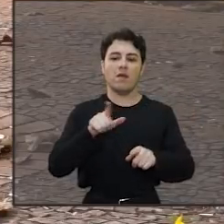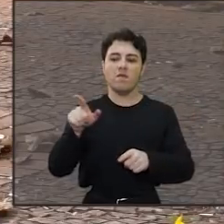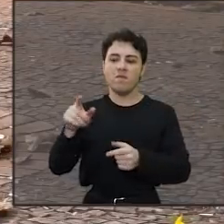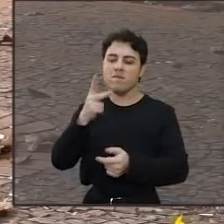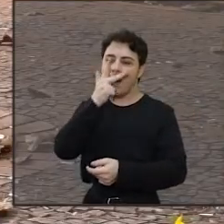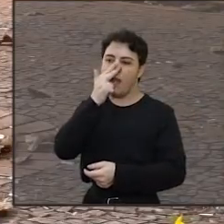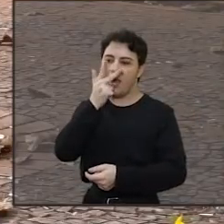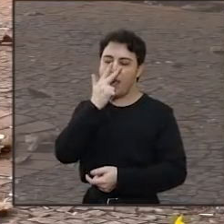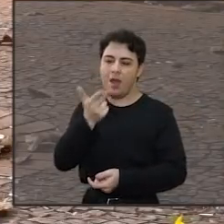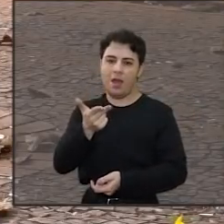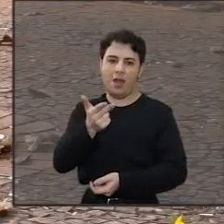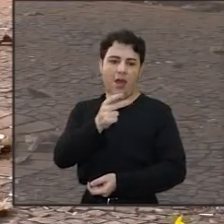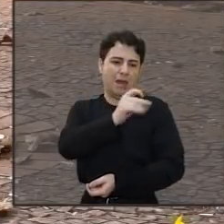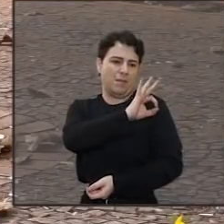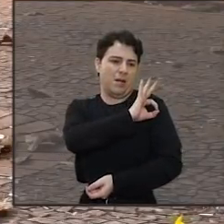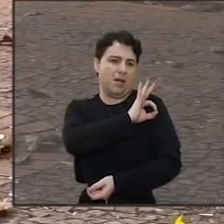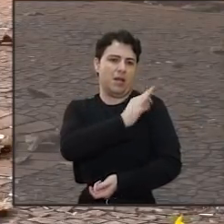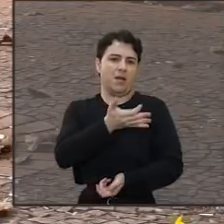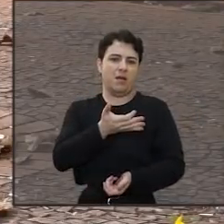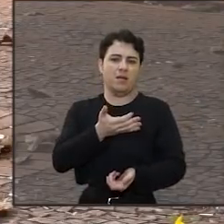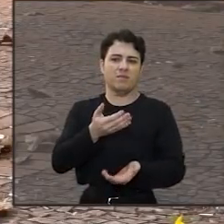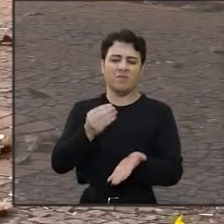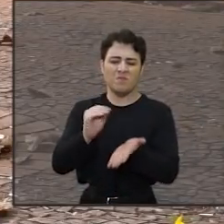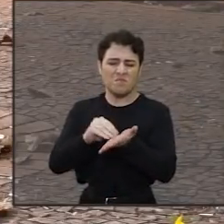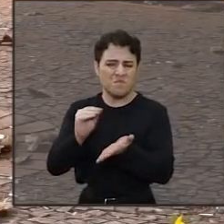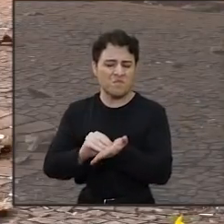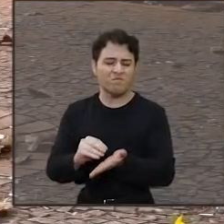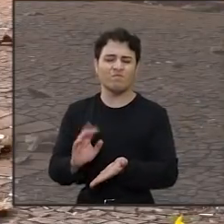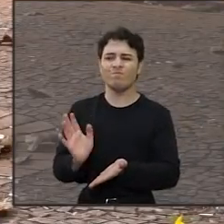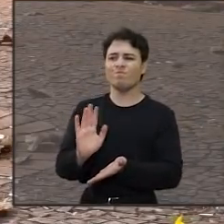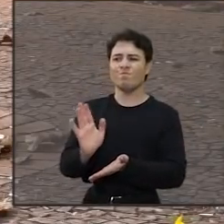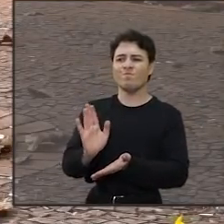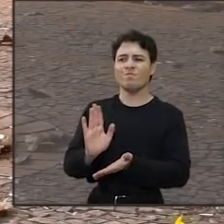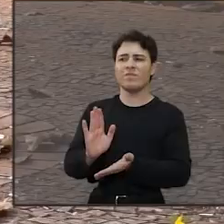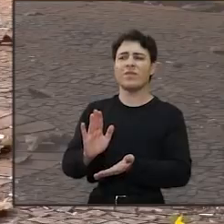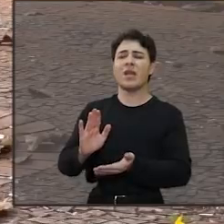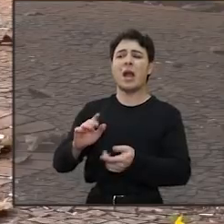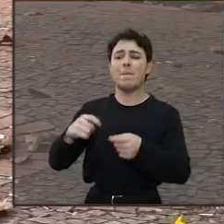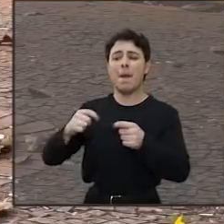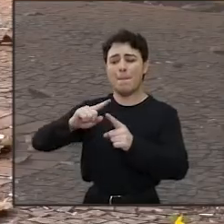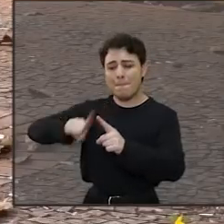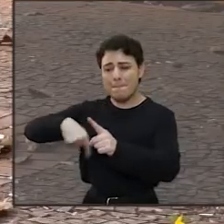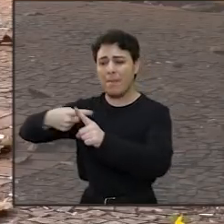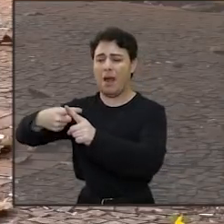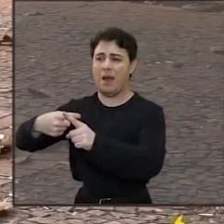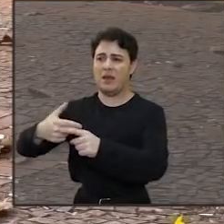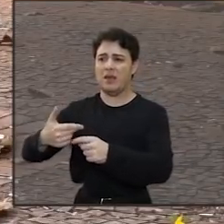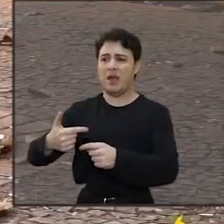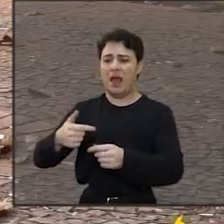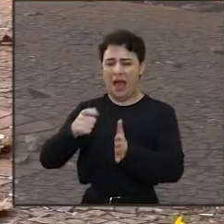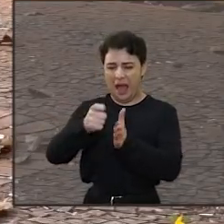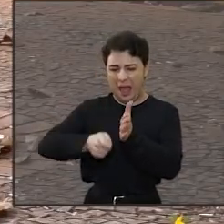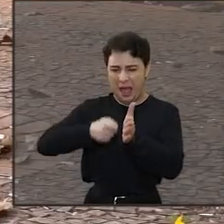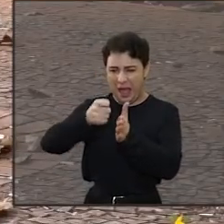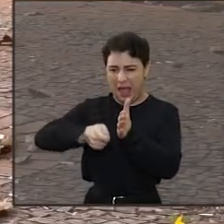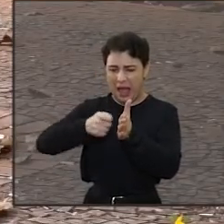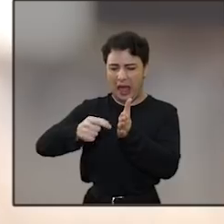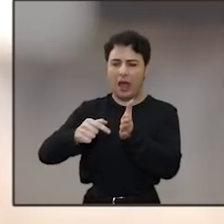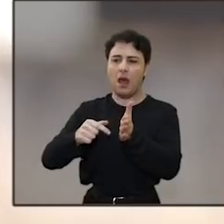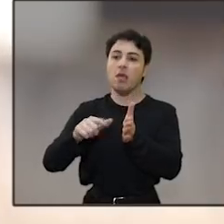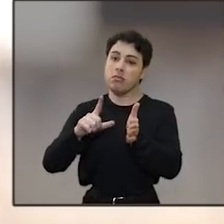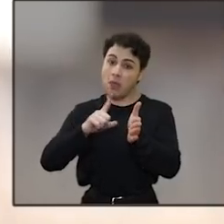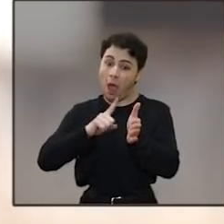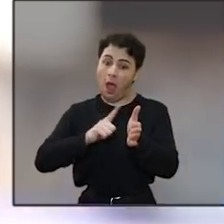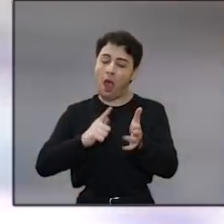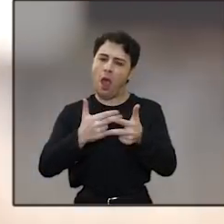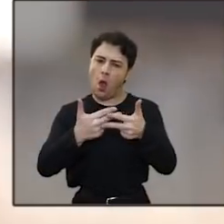gente tem a questão do poder público também, que eu acho que, não diria que falta, é que a gente sempre quer mais, tá? Eu não vejo